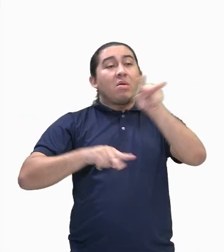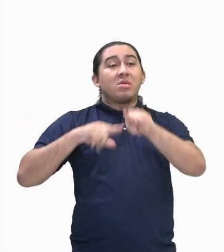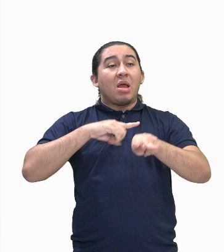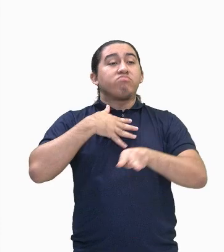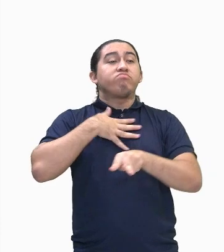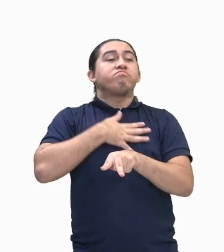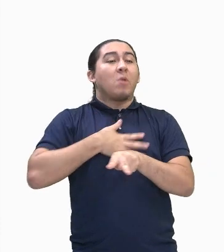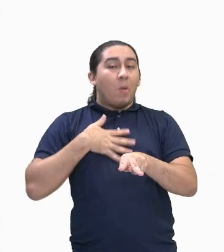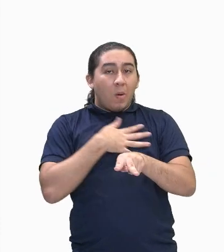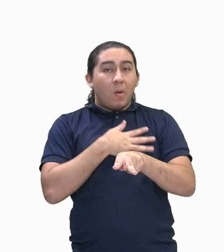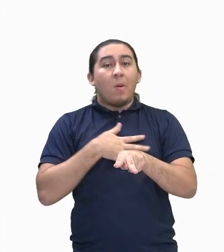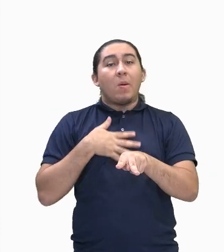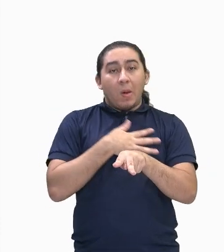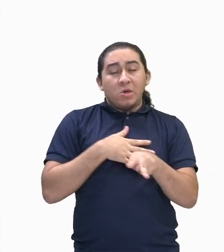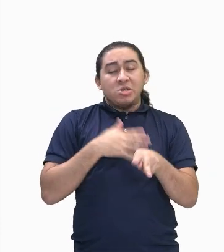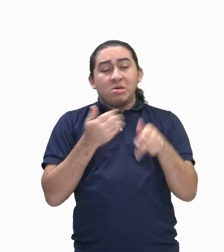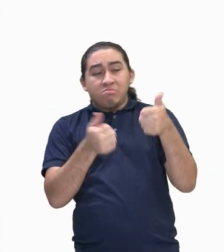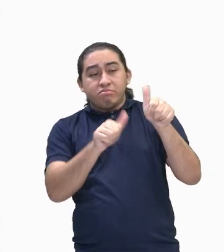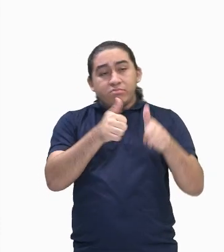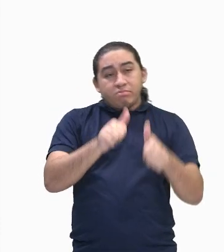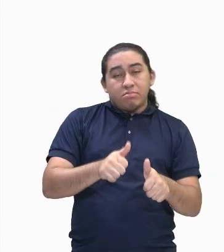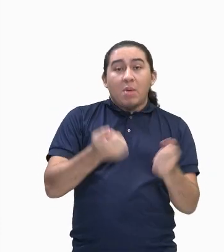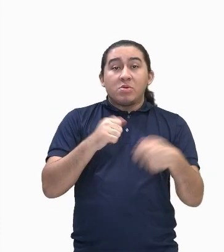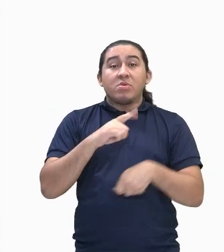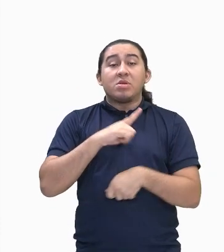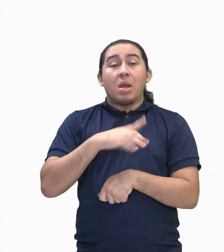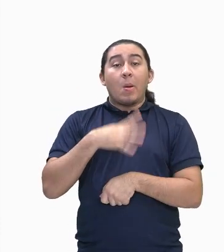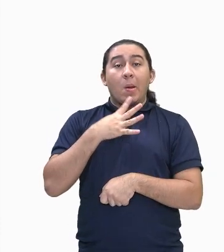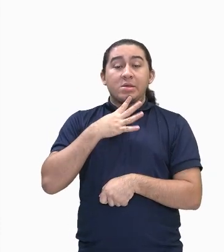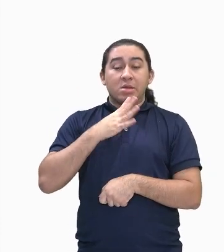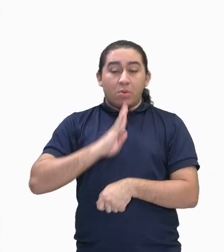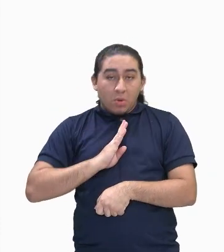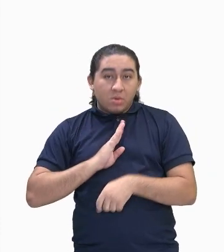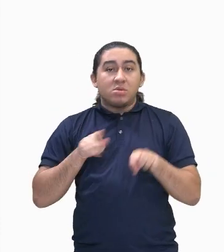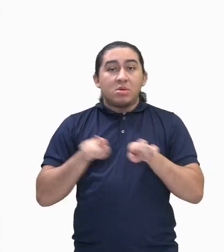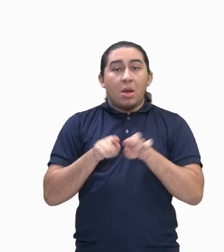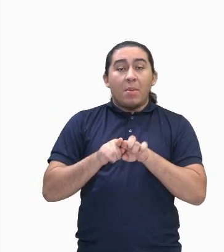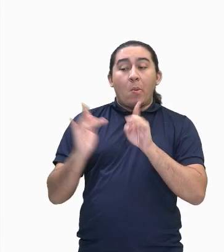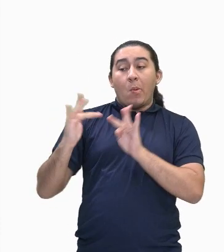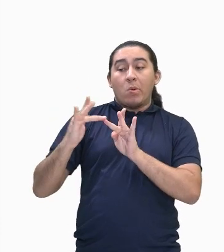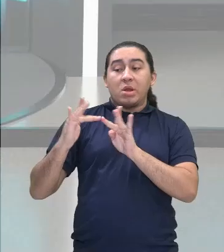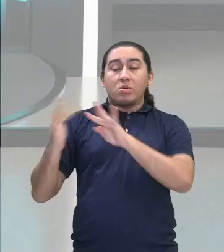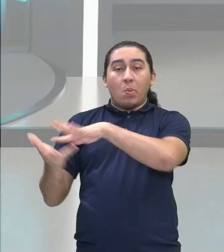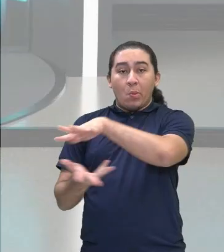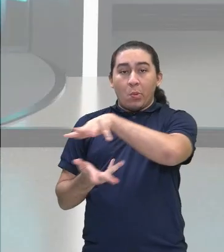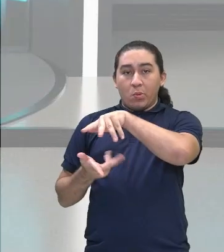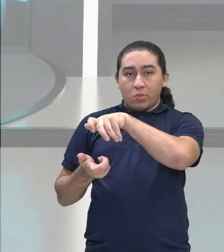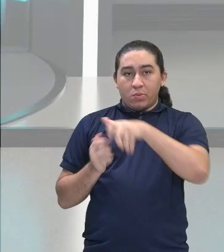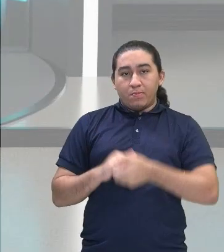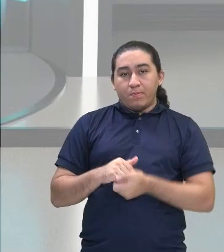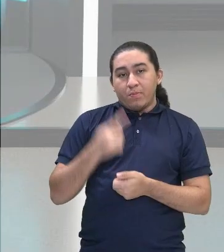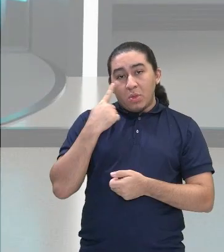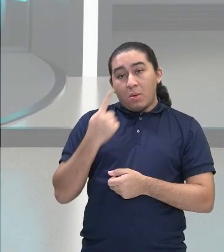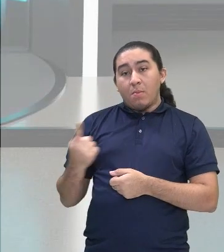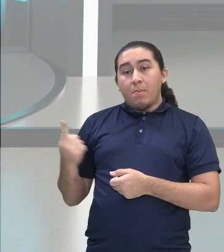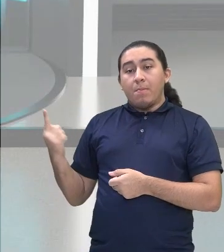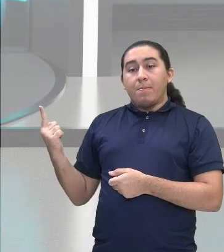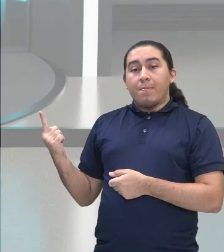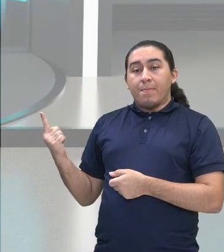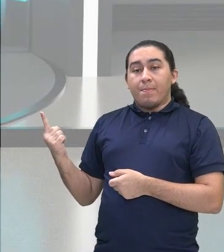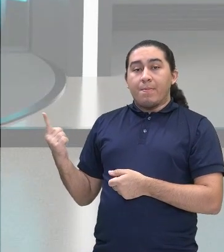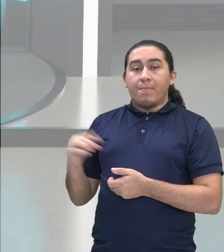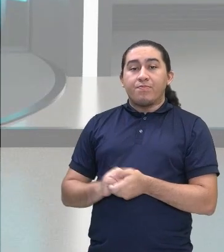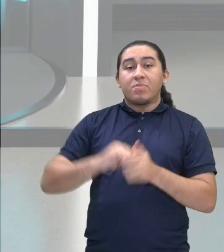apreciador, levando-o ao conhecimento de si e do mundo. E aqui vamos mostrar para vocês uma obra aqui,